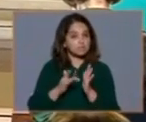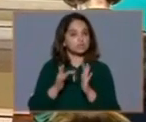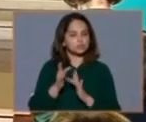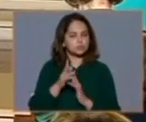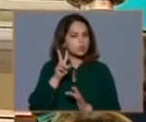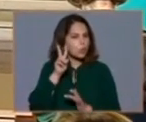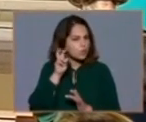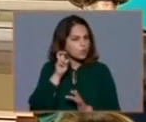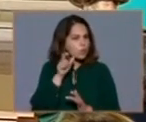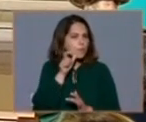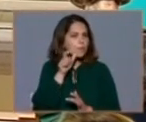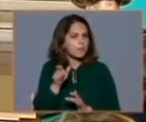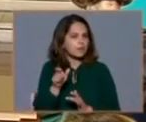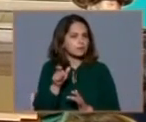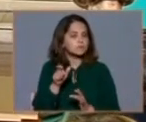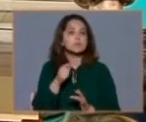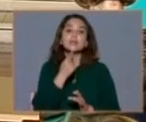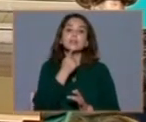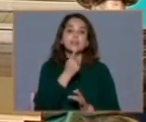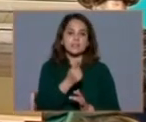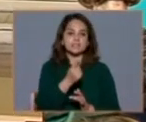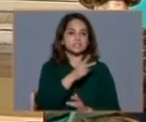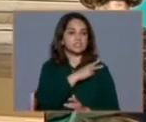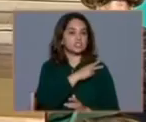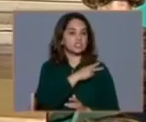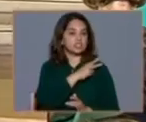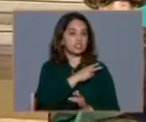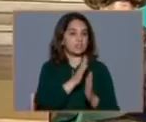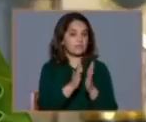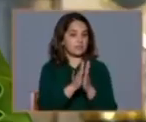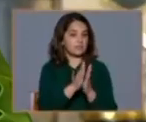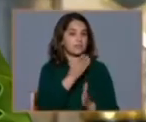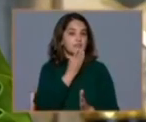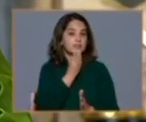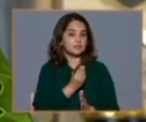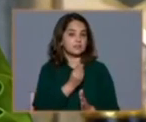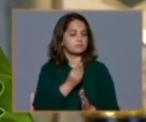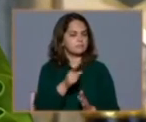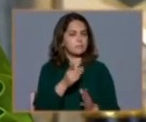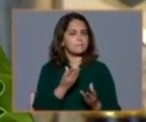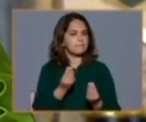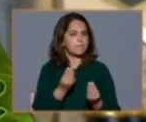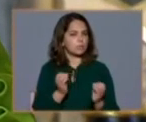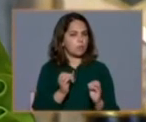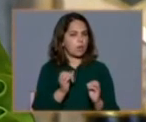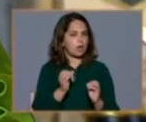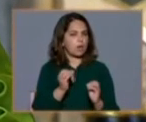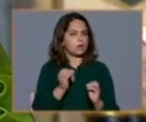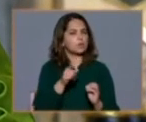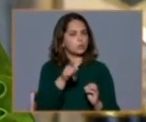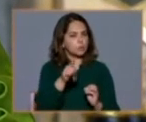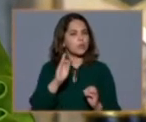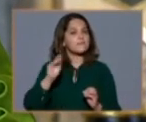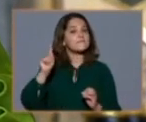ouvindo estas palavras, disse ao chefe da sinagoga: não temas, basta que tenhas